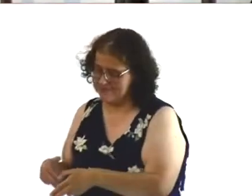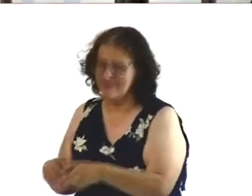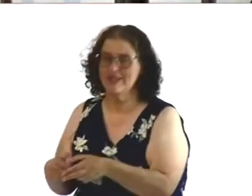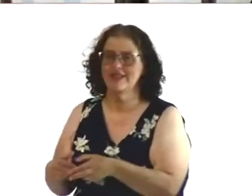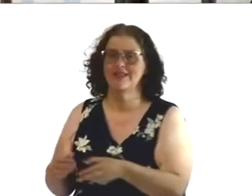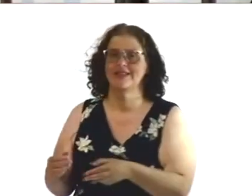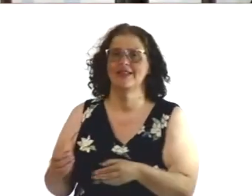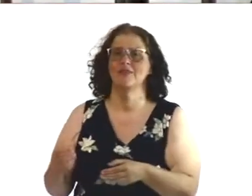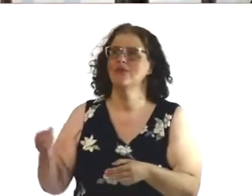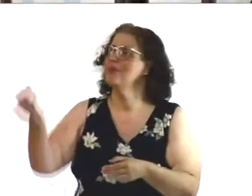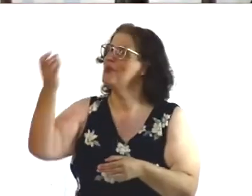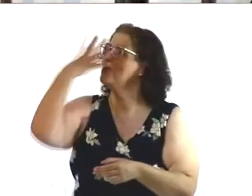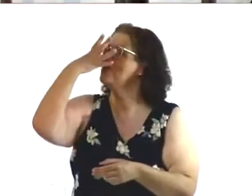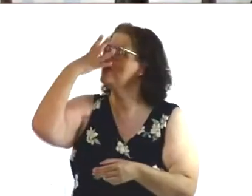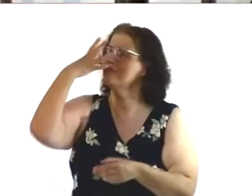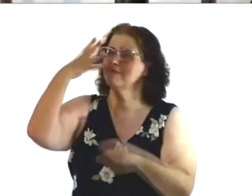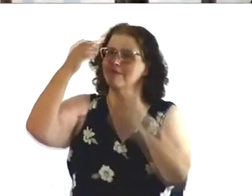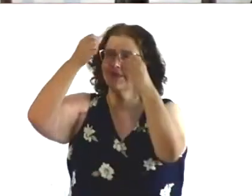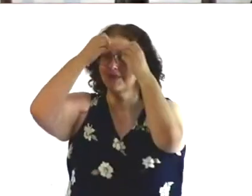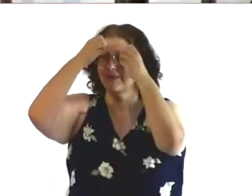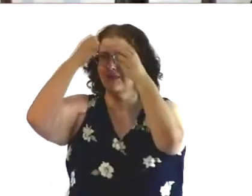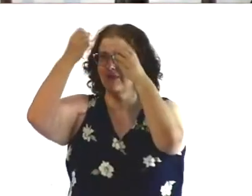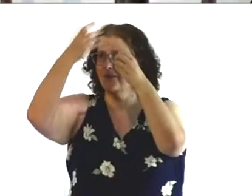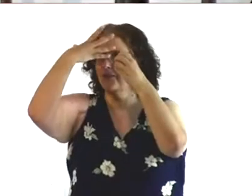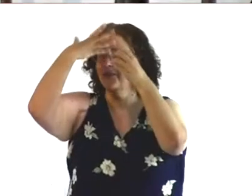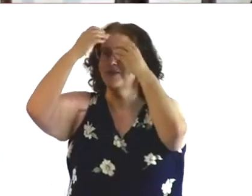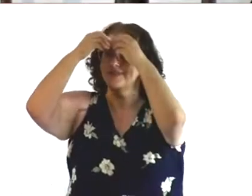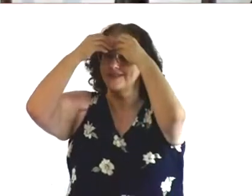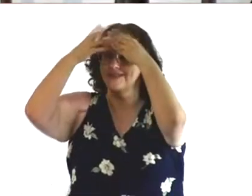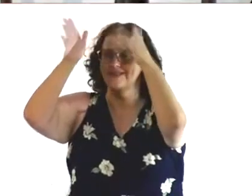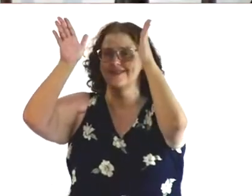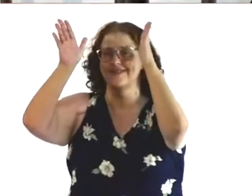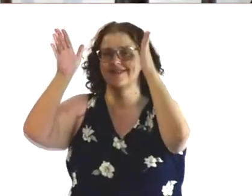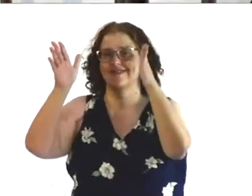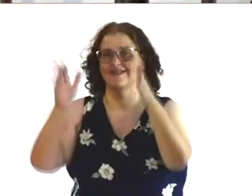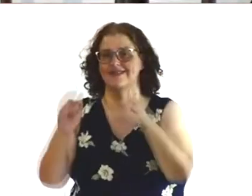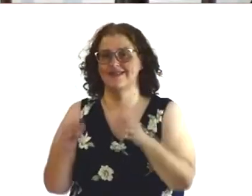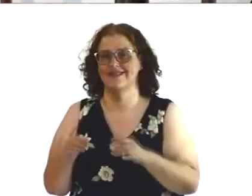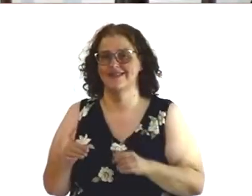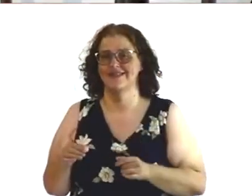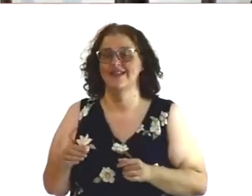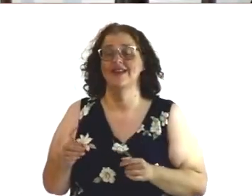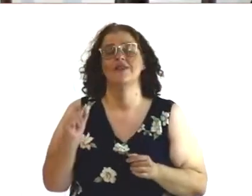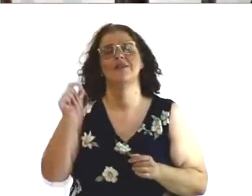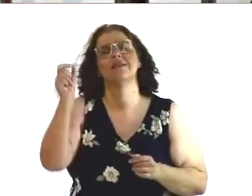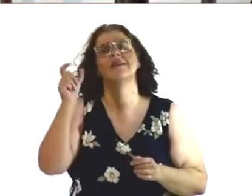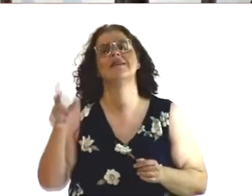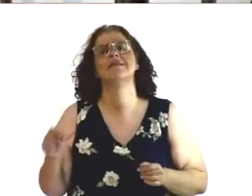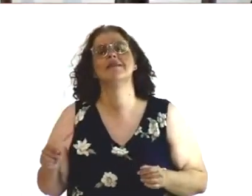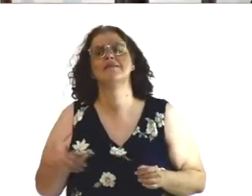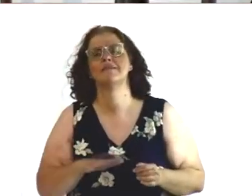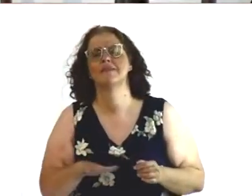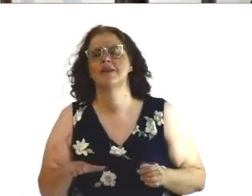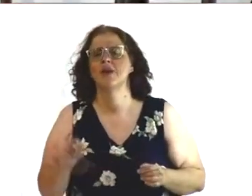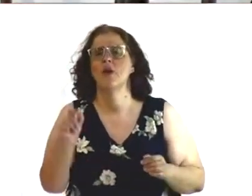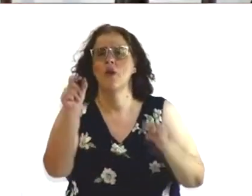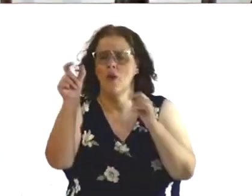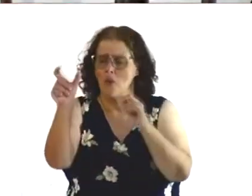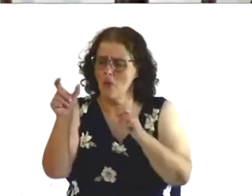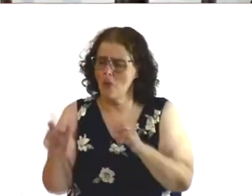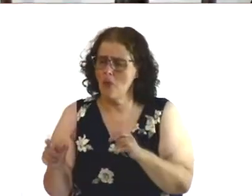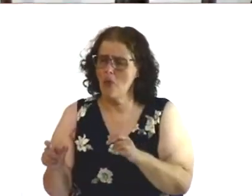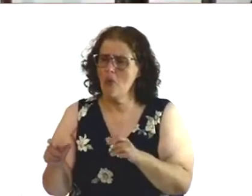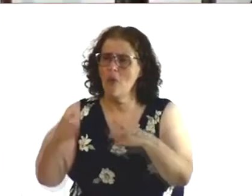povos. Essa é a primeira aplicação. Quer saber onde está Jesus? Você que é criança ainda, que não entendeu